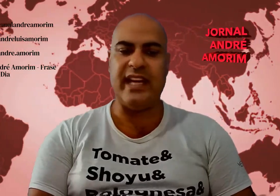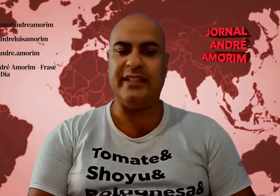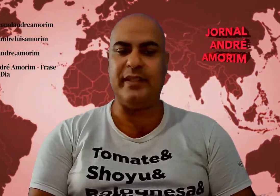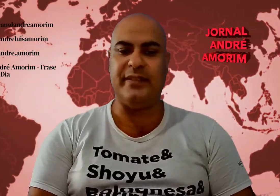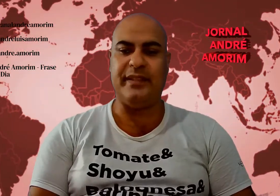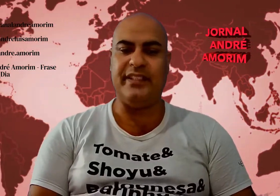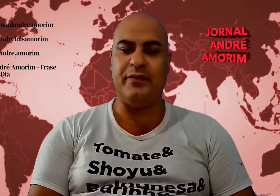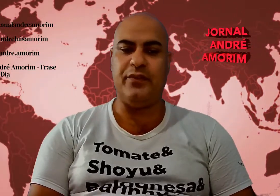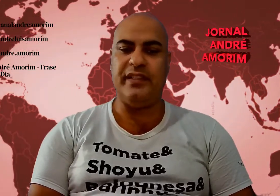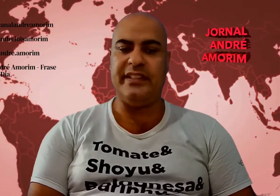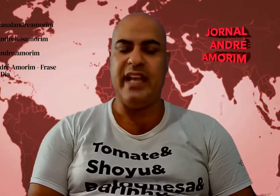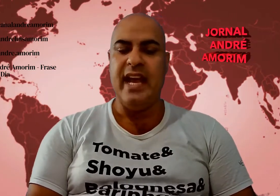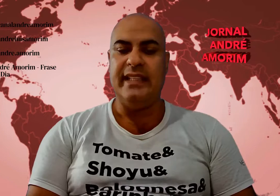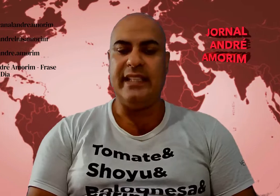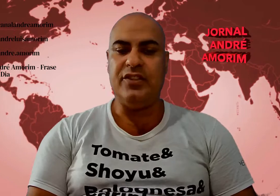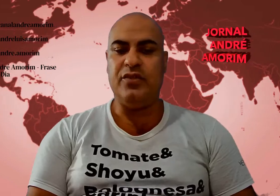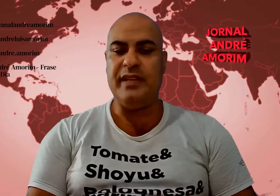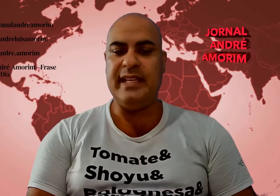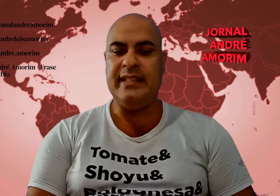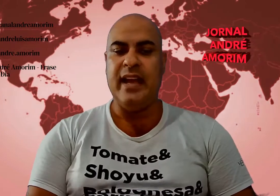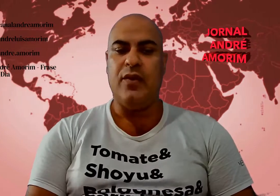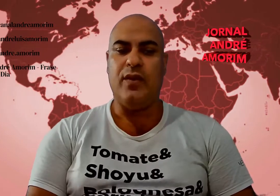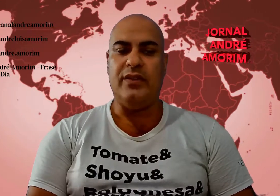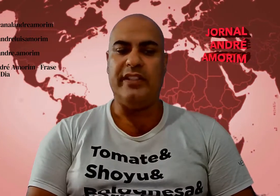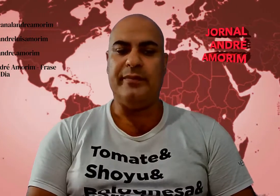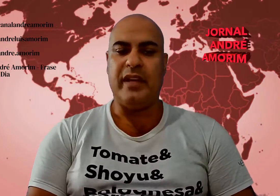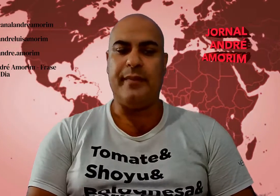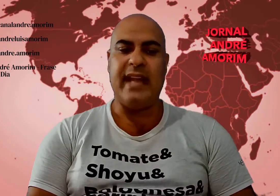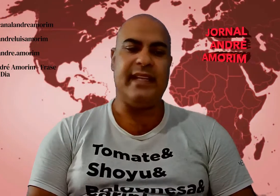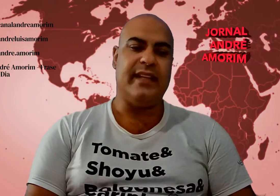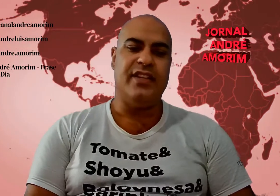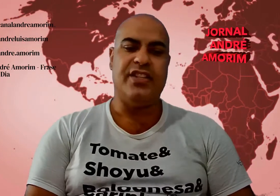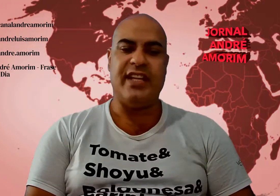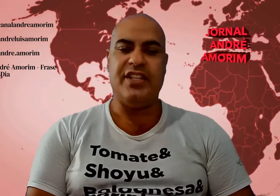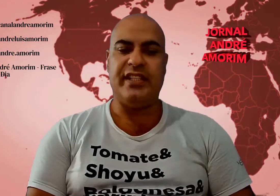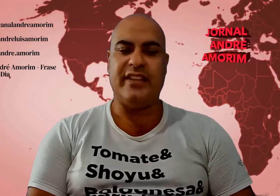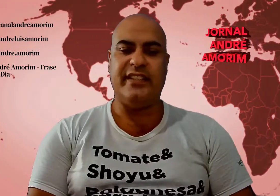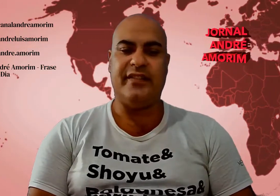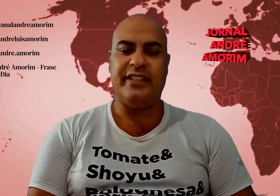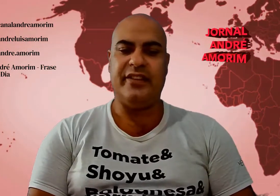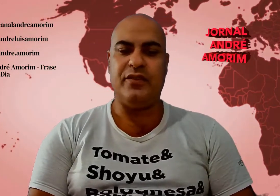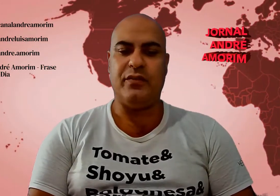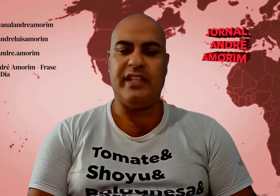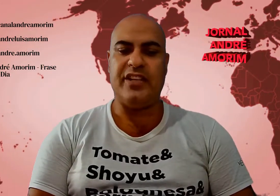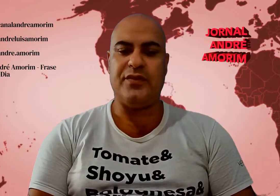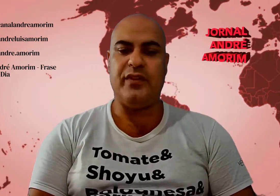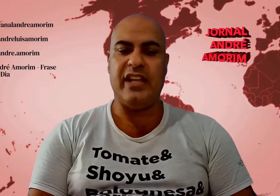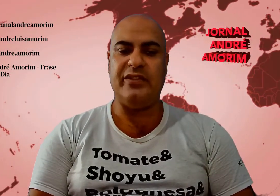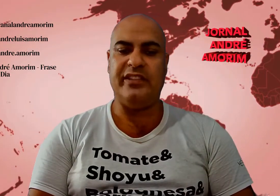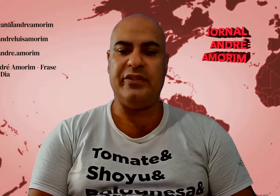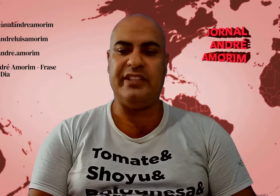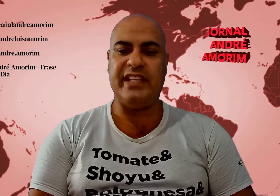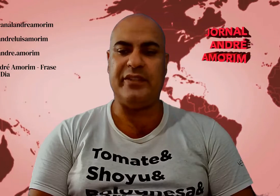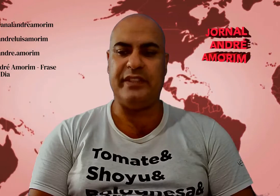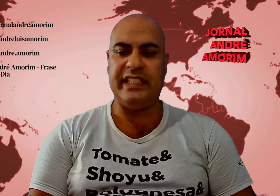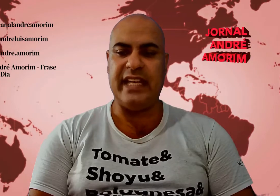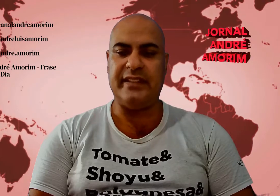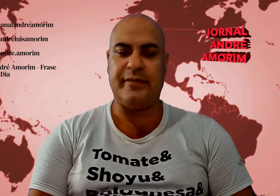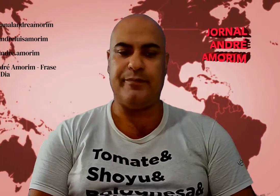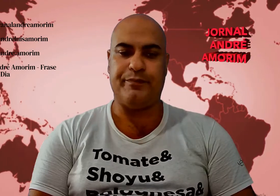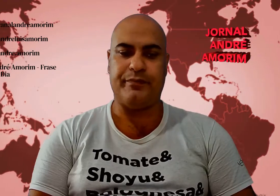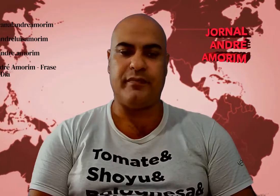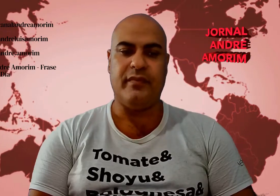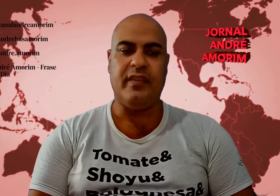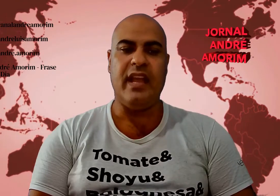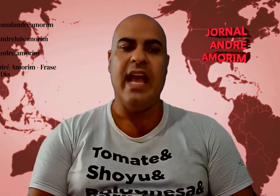foram refutadas pelas empresas envolvidas. Tanto a Dominion quanto a Smartmatic já rejeitaram essa versão em comunicados divulgados nos seus sites